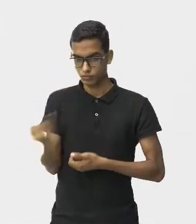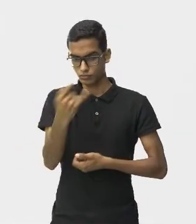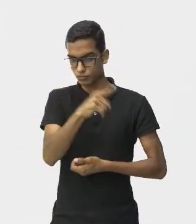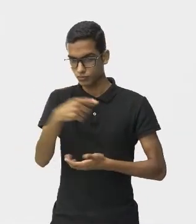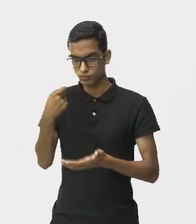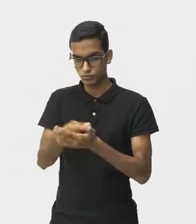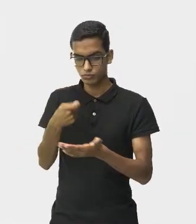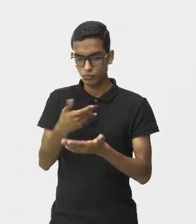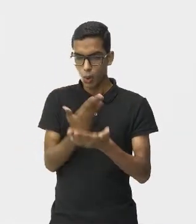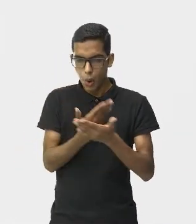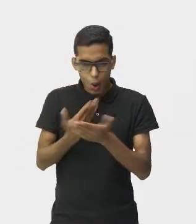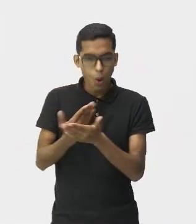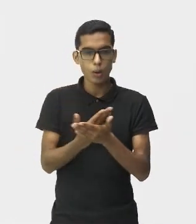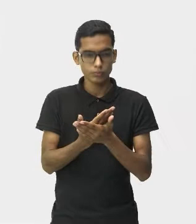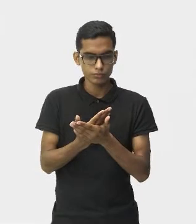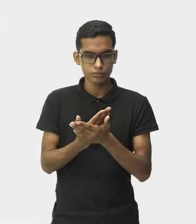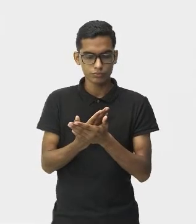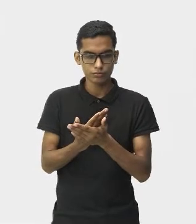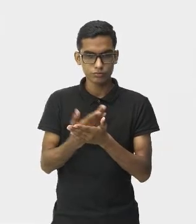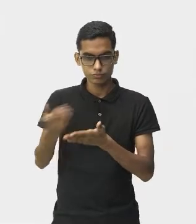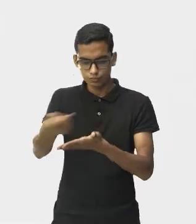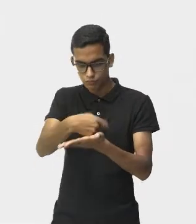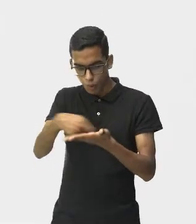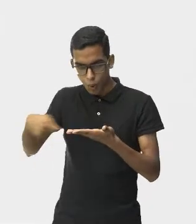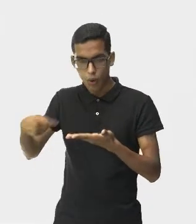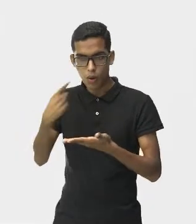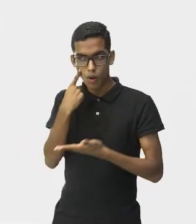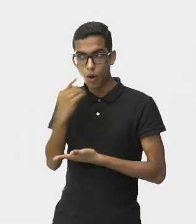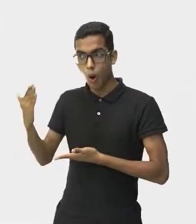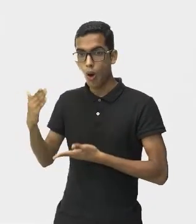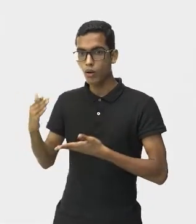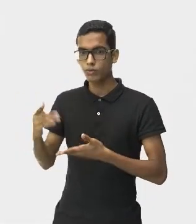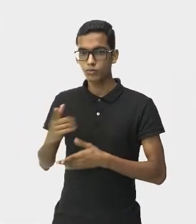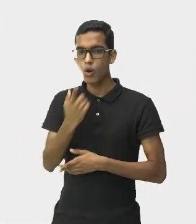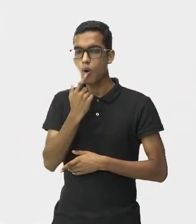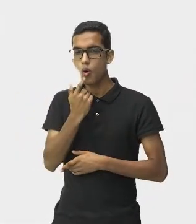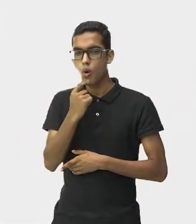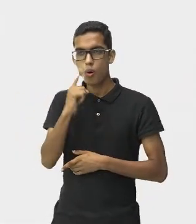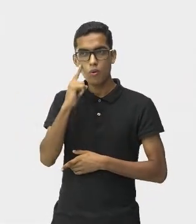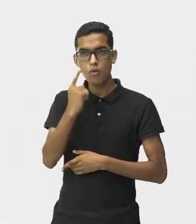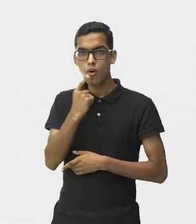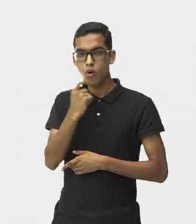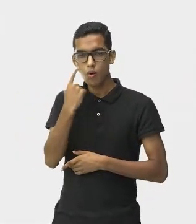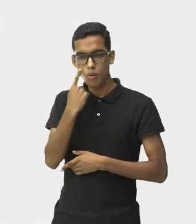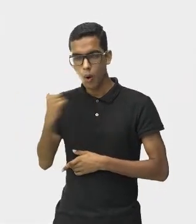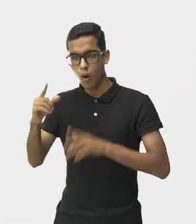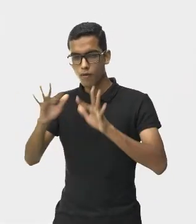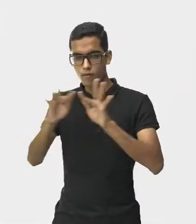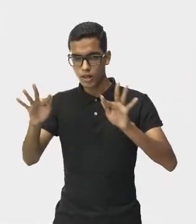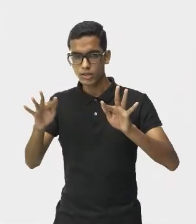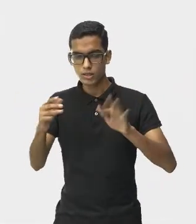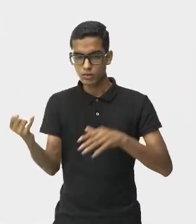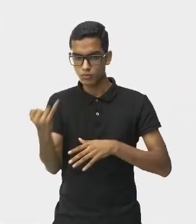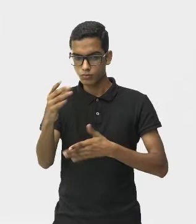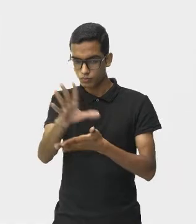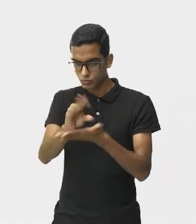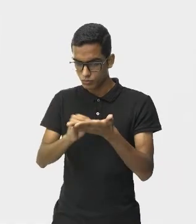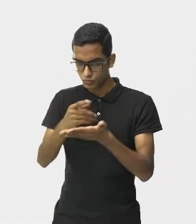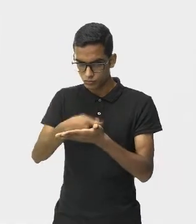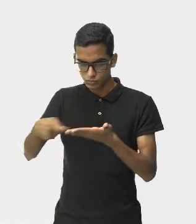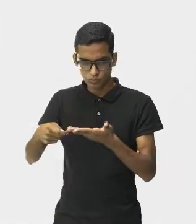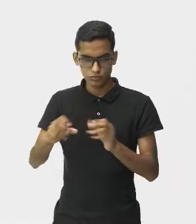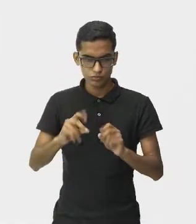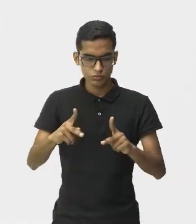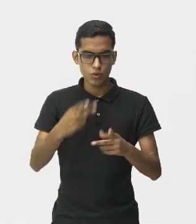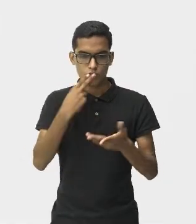errarem no vestibular, tá, galerinha? O que dizia essa Carta Régia, gente? A Carta Régia, de